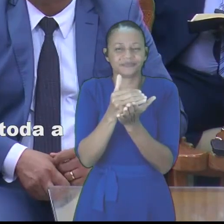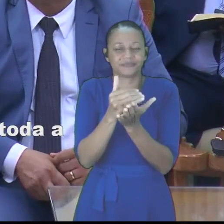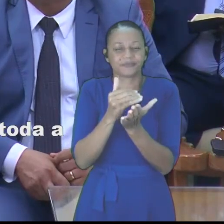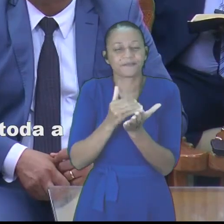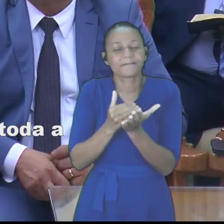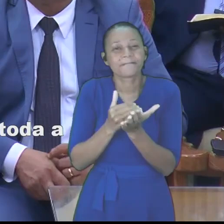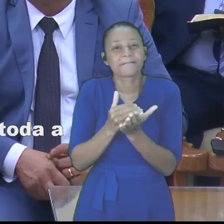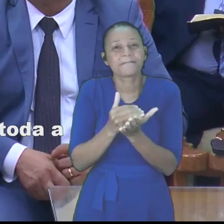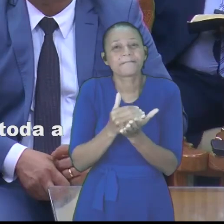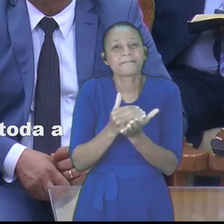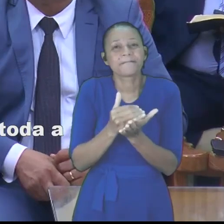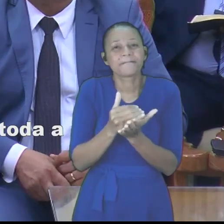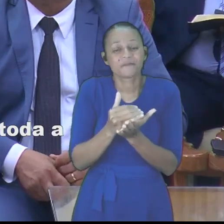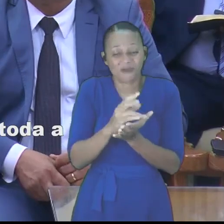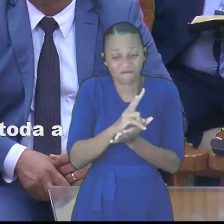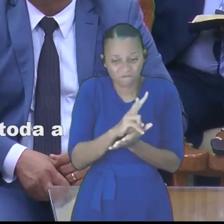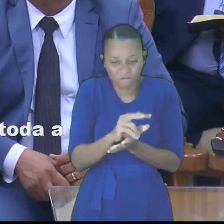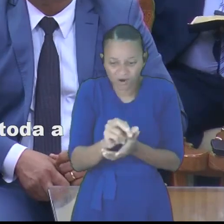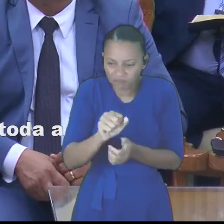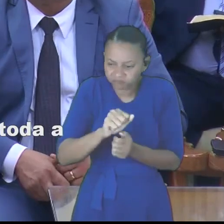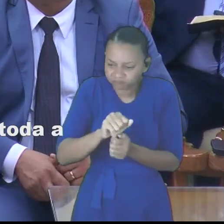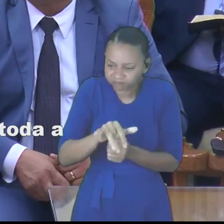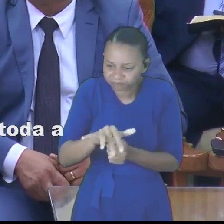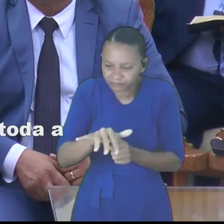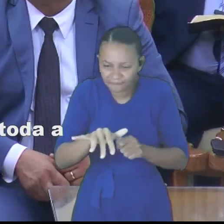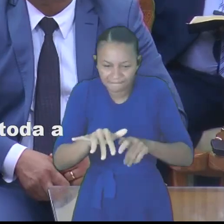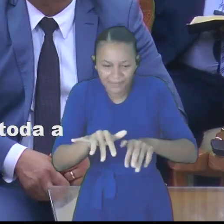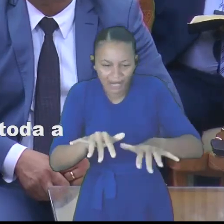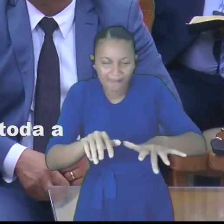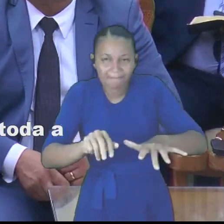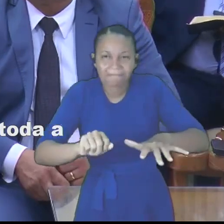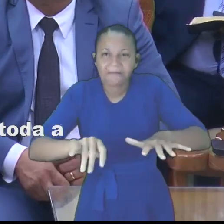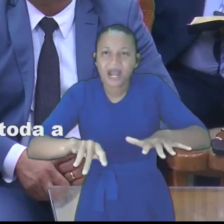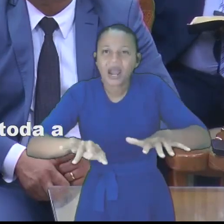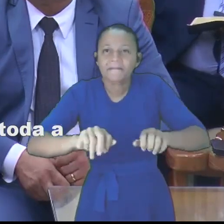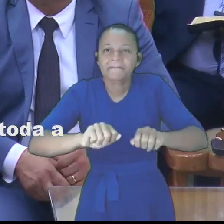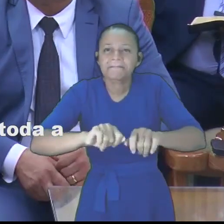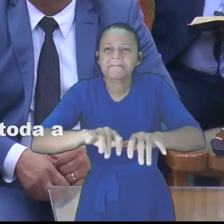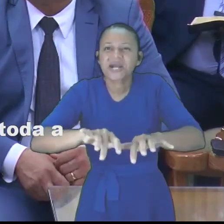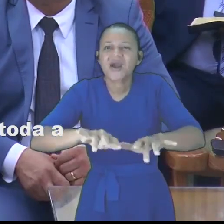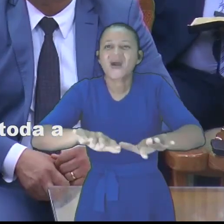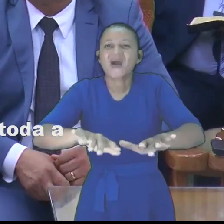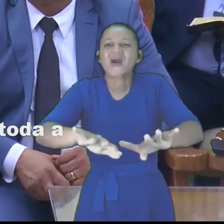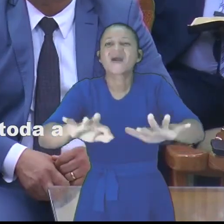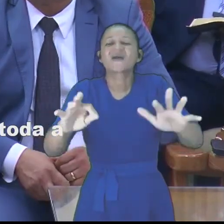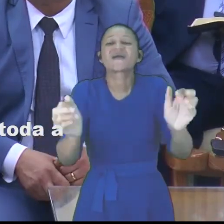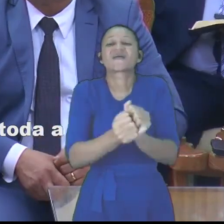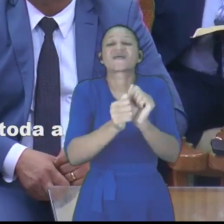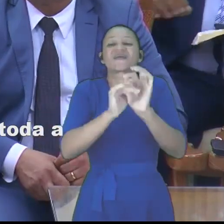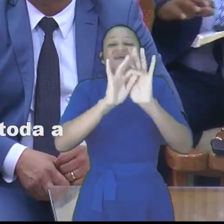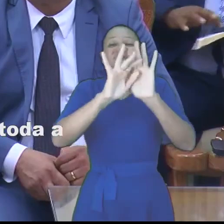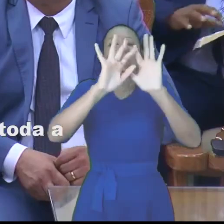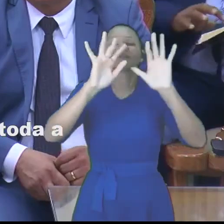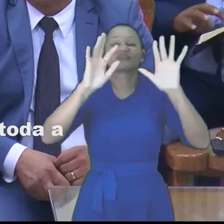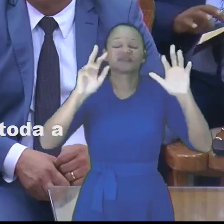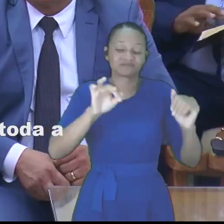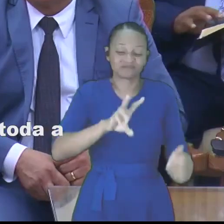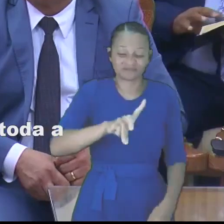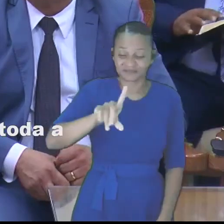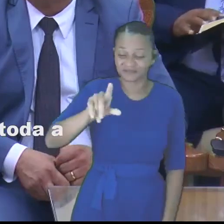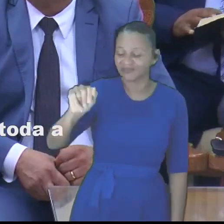Porque ele vai ser derramado até que venha o grande e glorioso dia do Senhor.